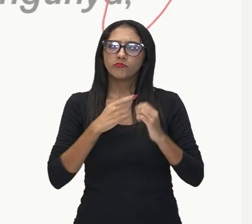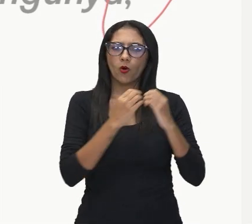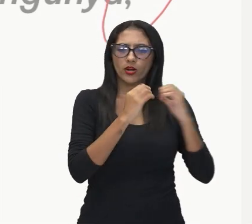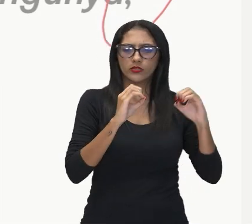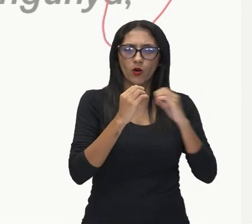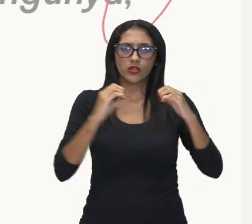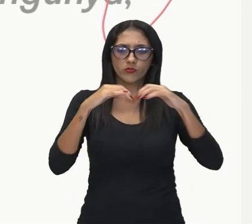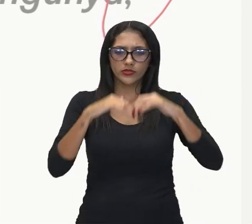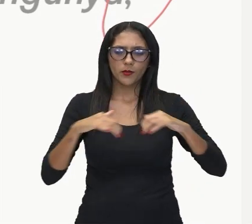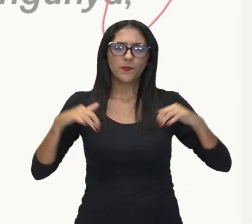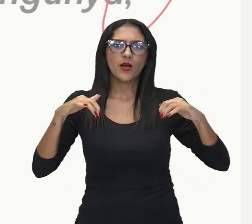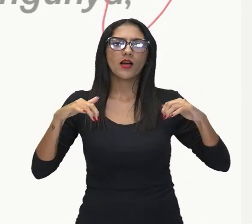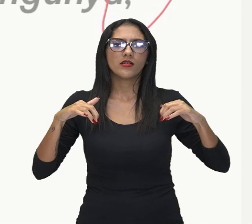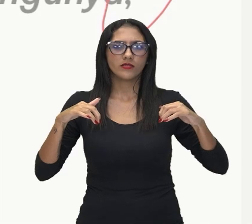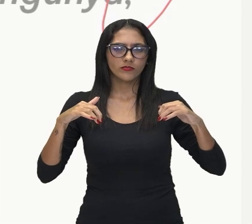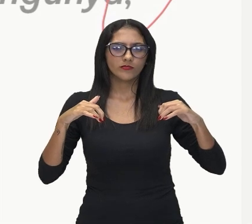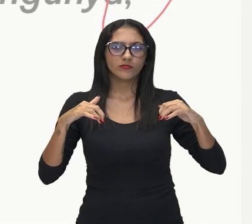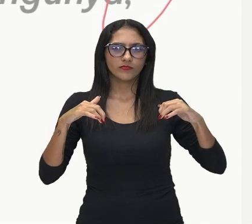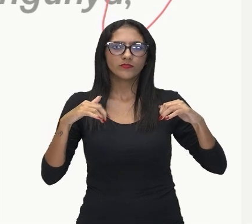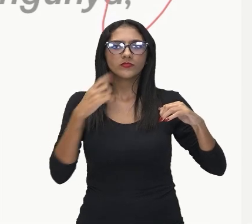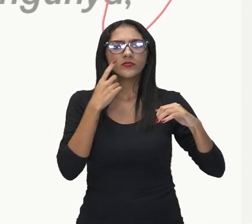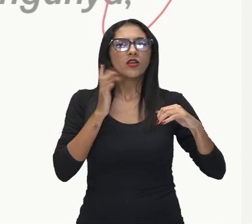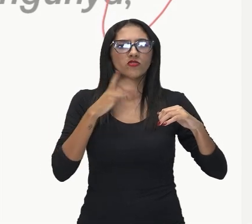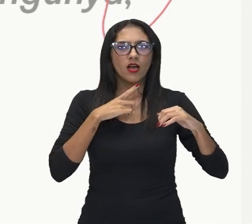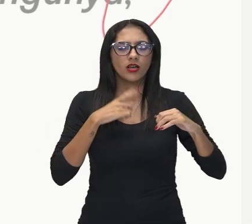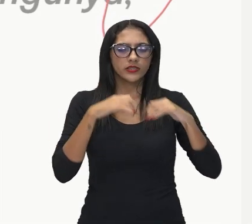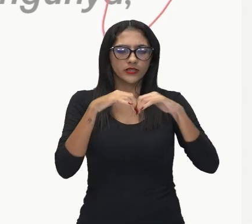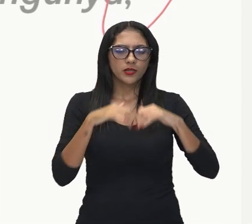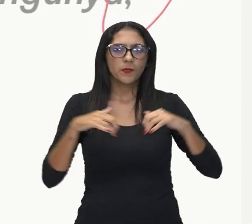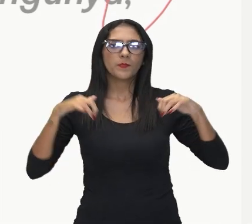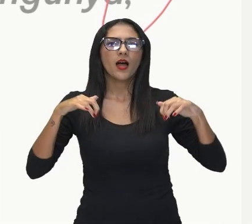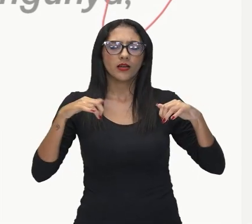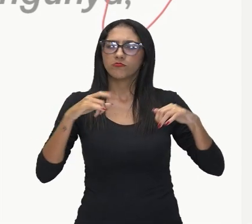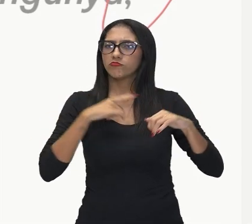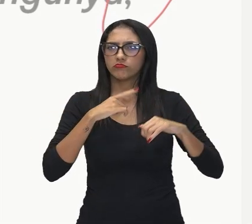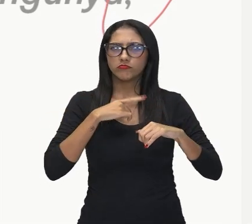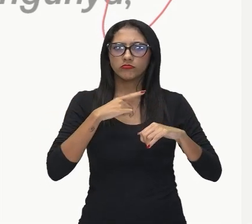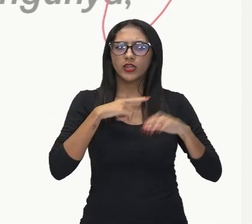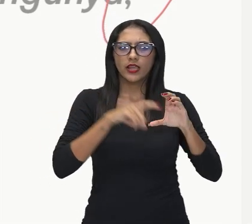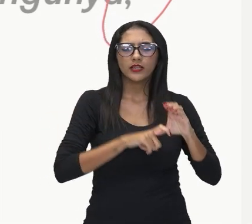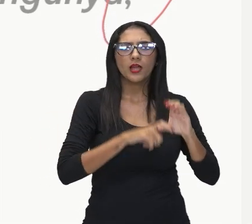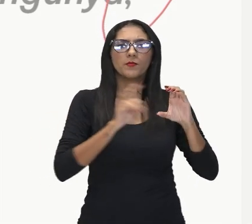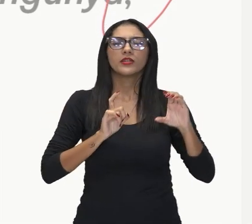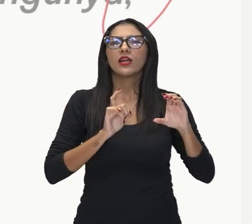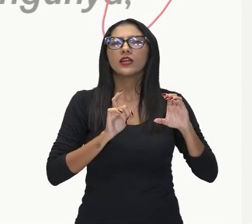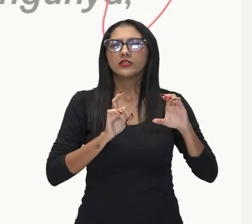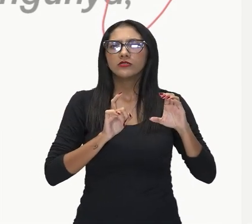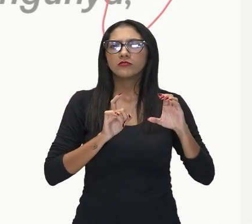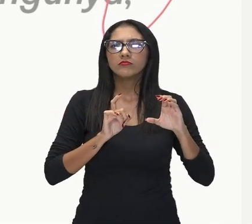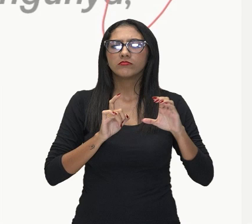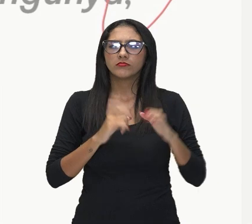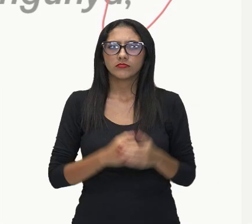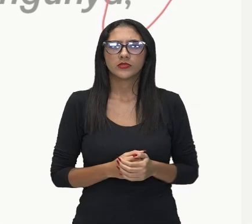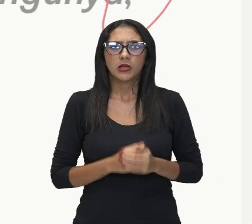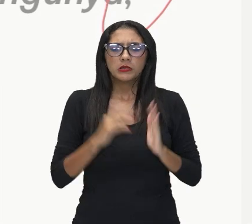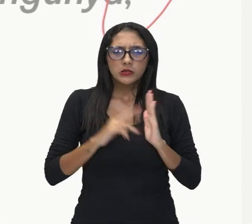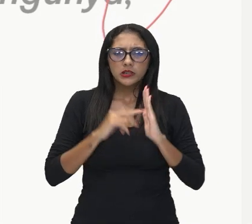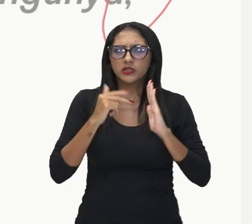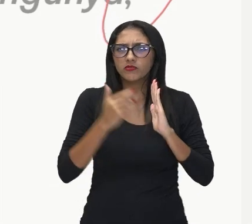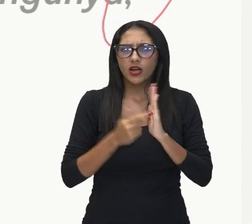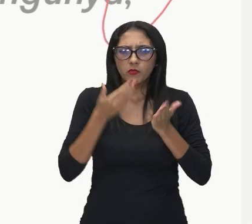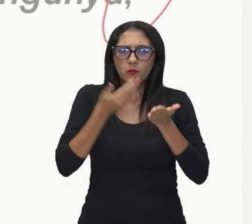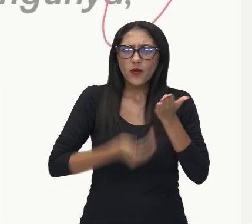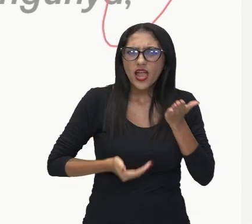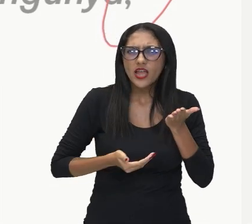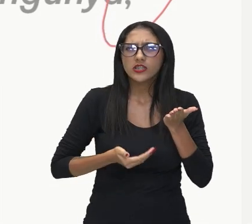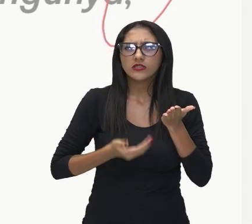Posso. Observe que quando eu separo elas, elas são independentes, ok? Elas não perdem sentido, elas continuam